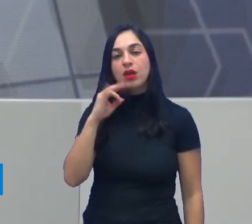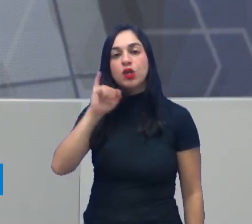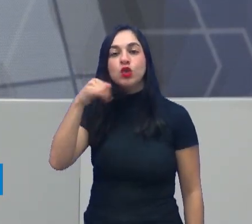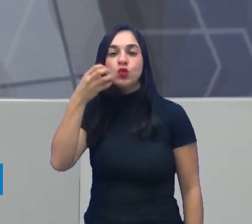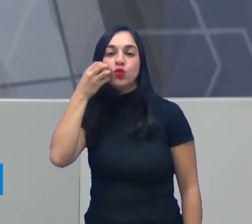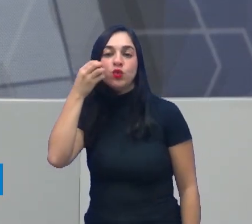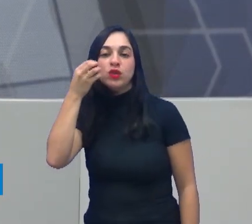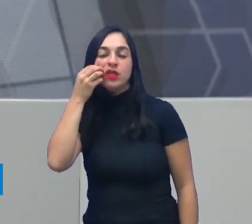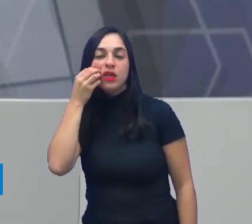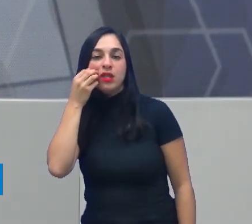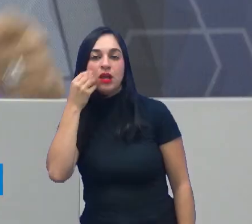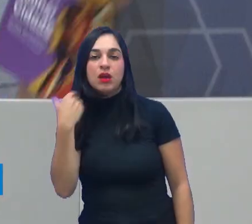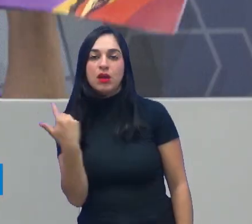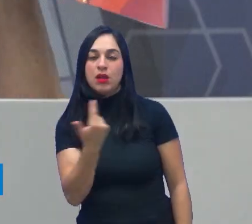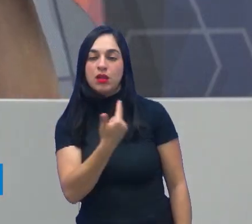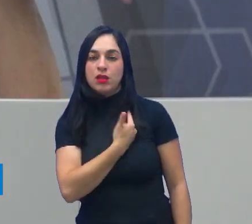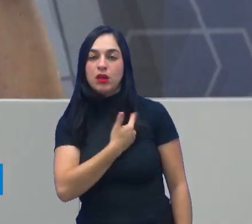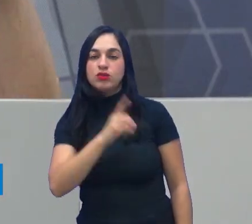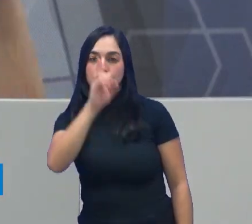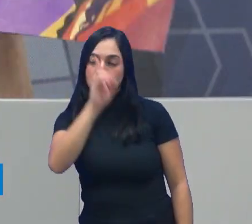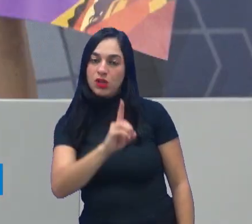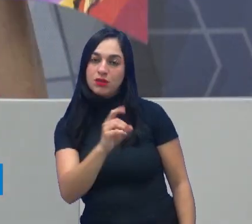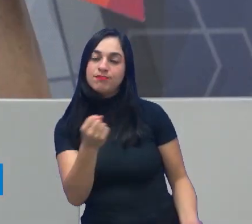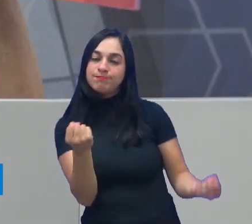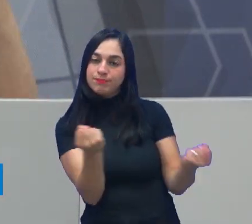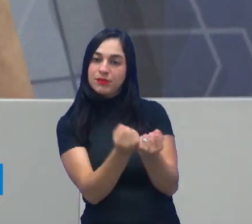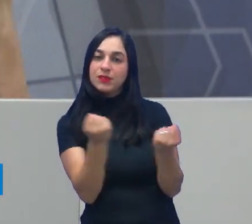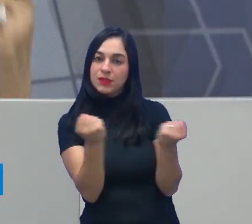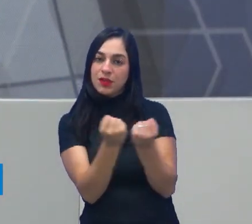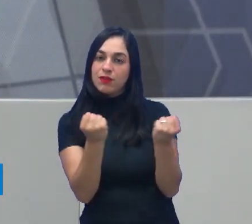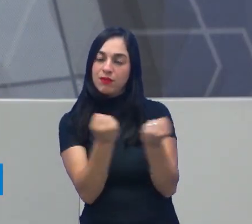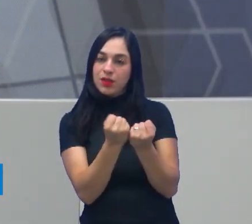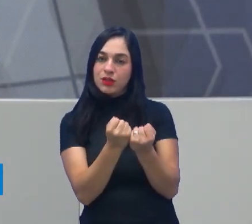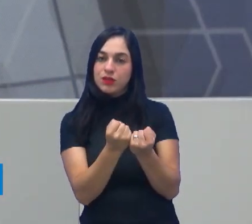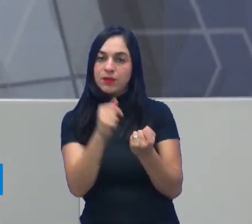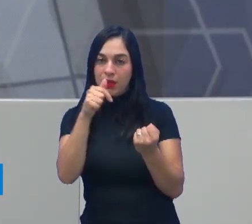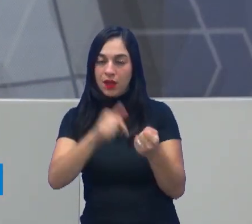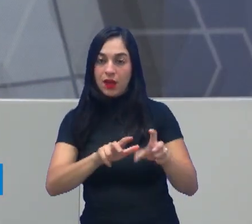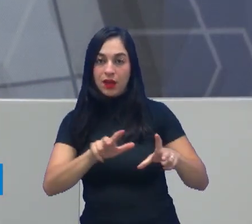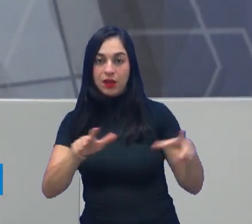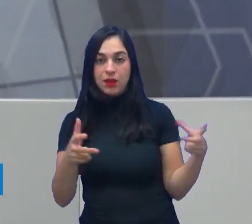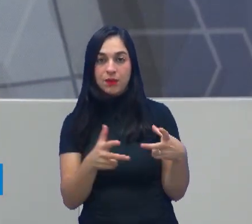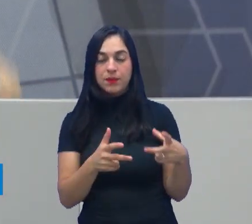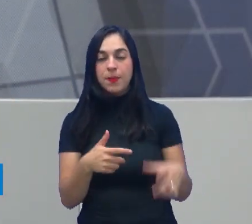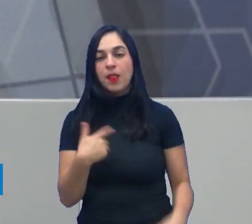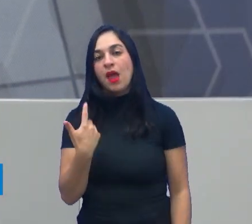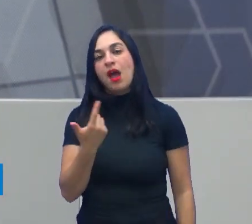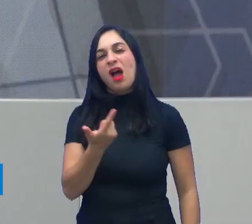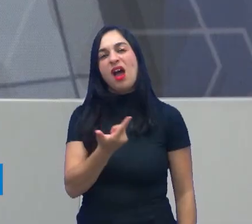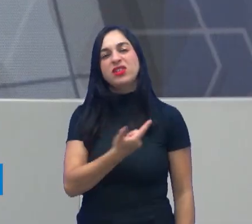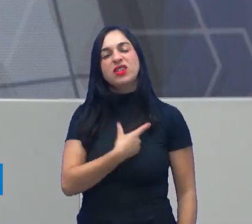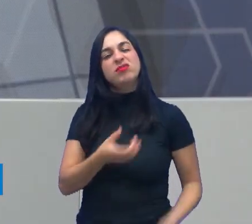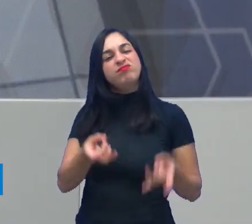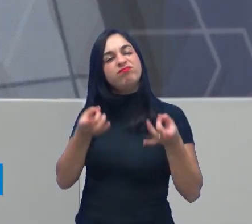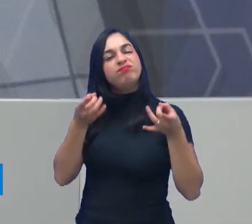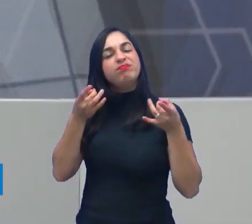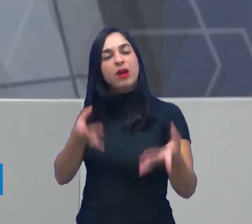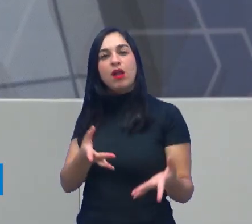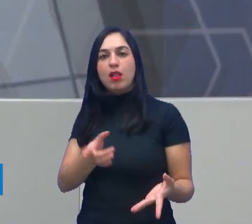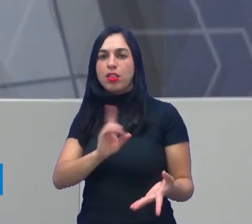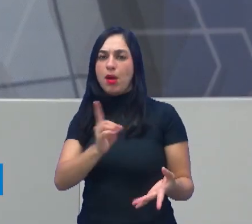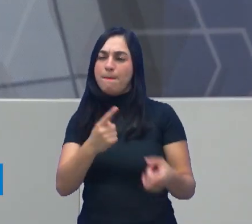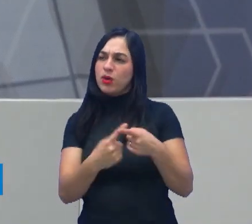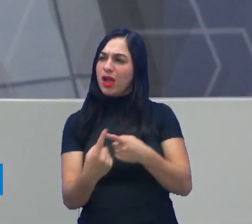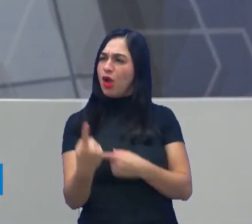os nossos direitos e as nossas conquistas dessa casa. Nós não vamos retroceder por um